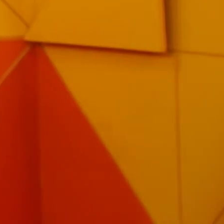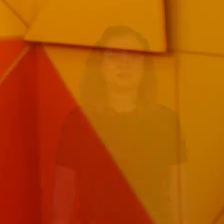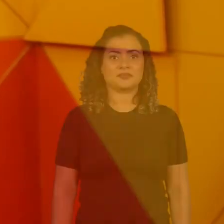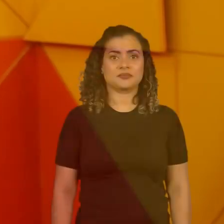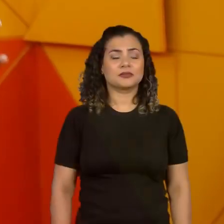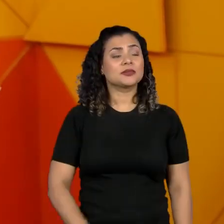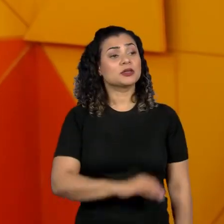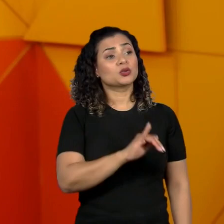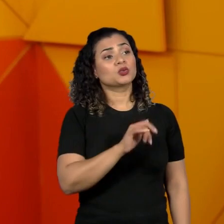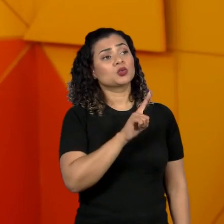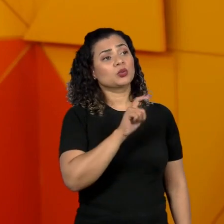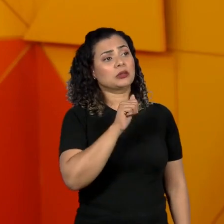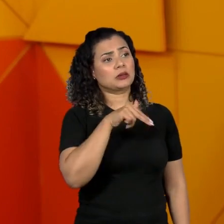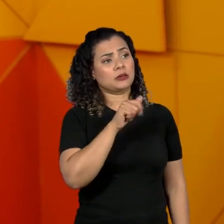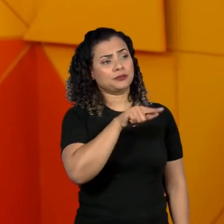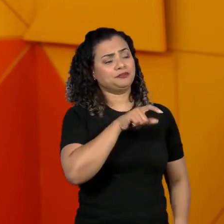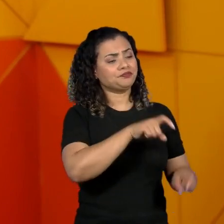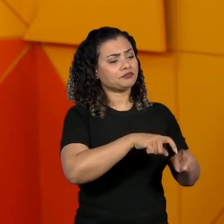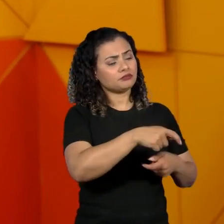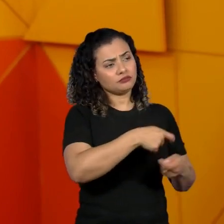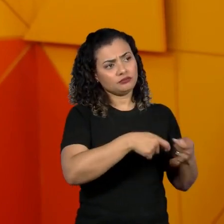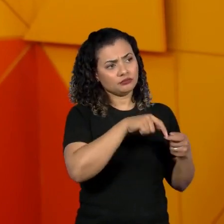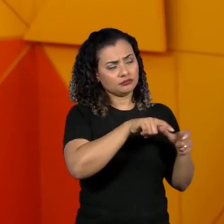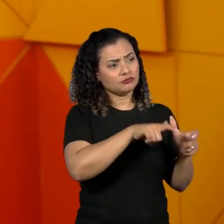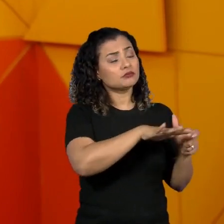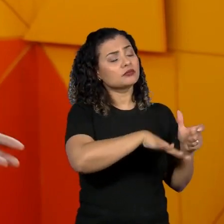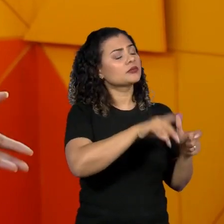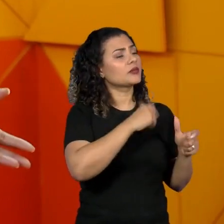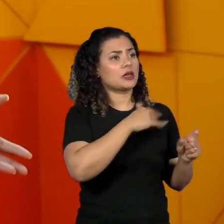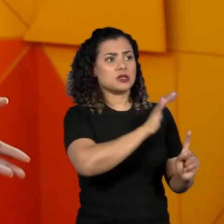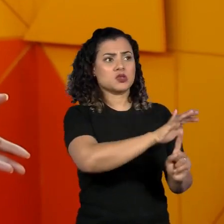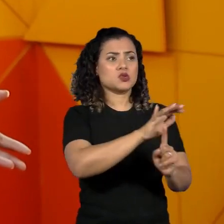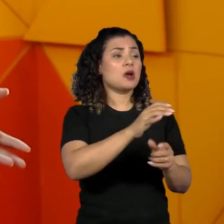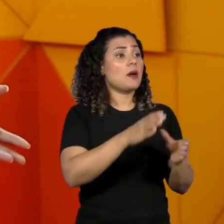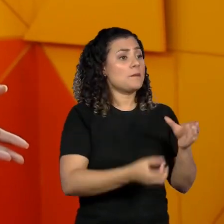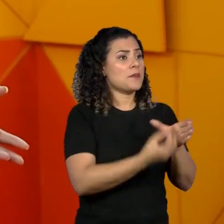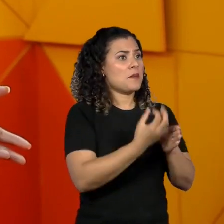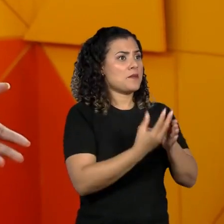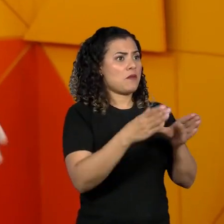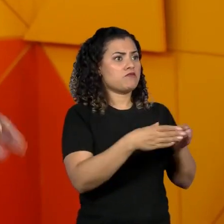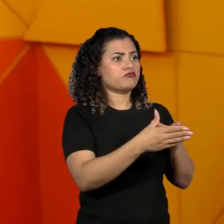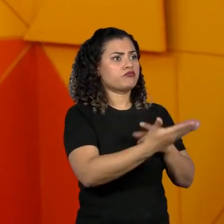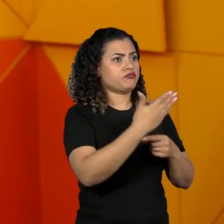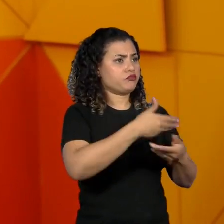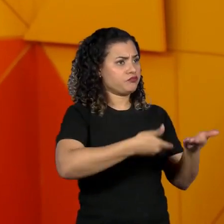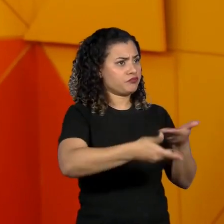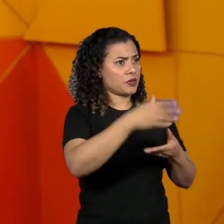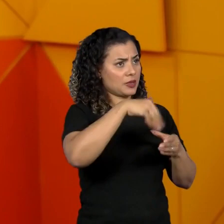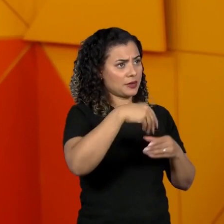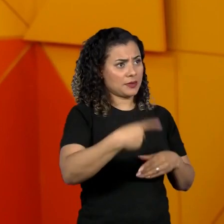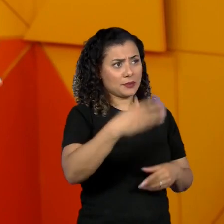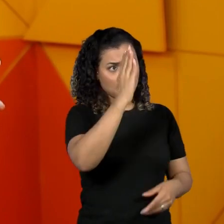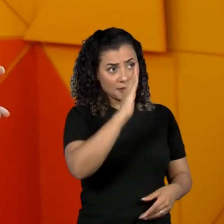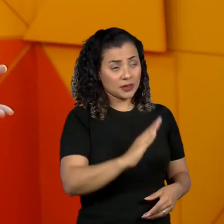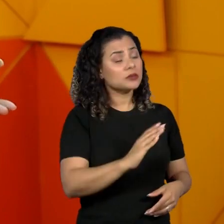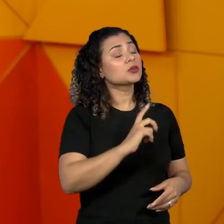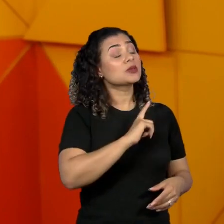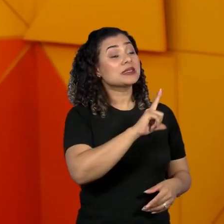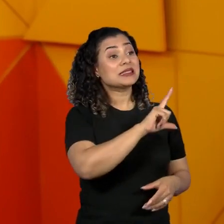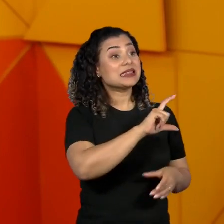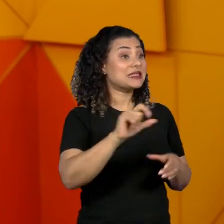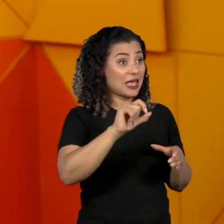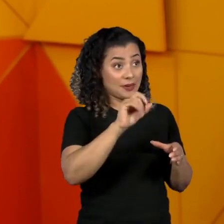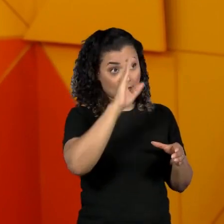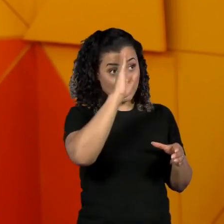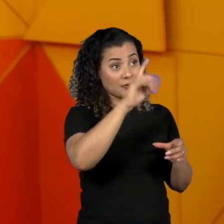Juliana, o setor do agronegócio é um dos setores que mais movimentam cooperativas no país, né? Das 100 maiores empresas